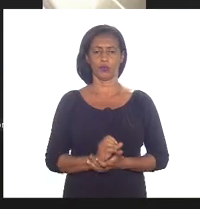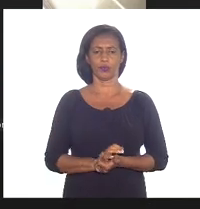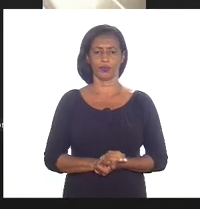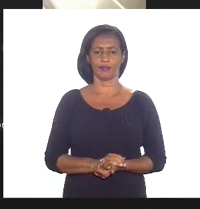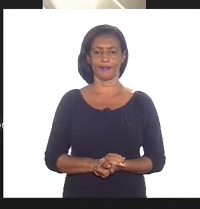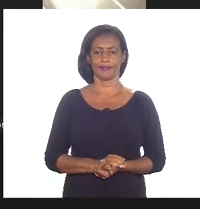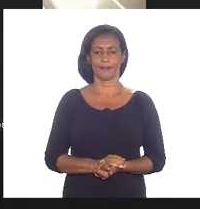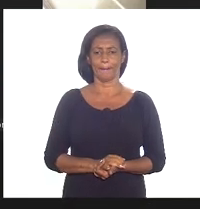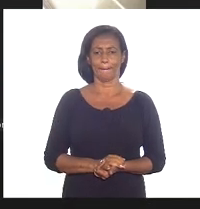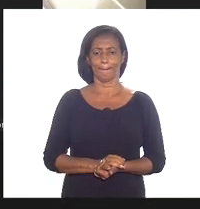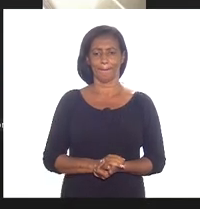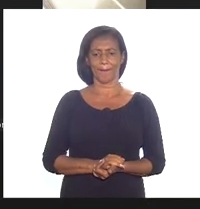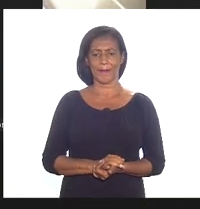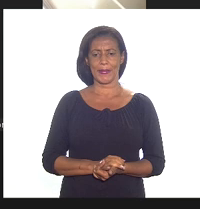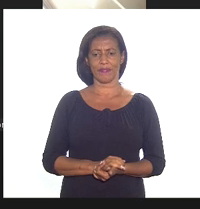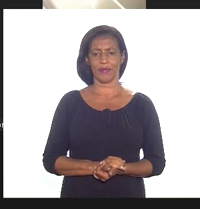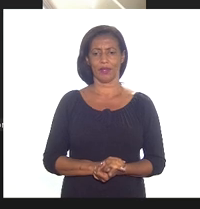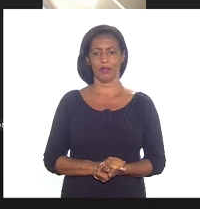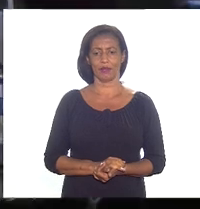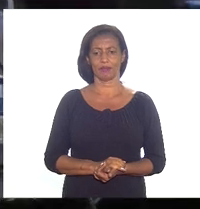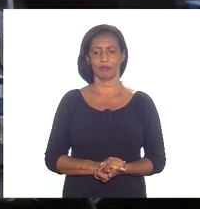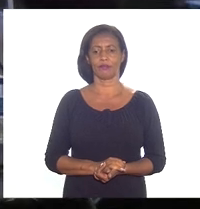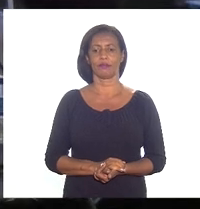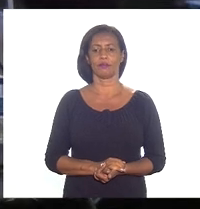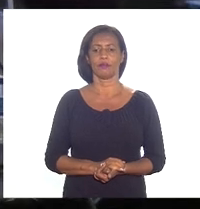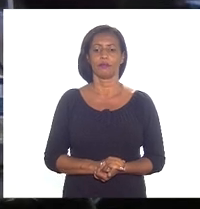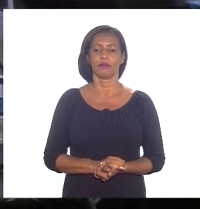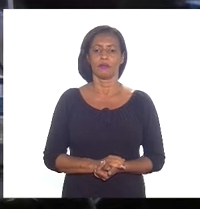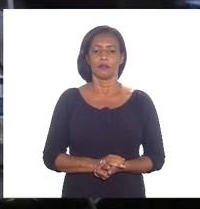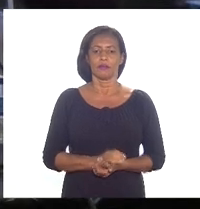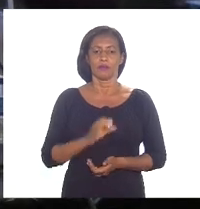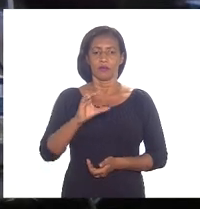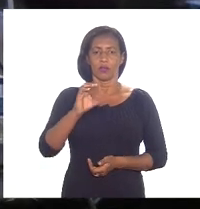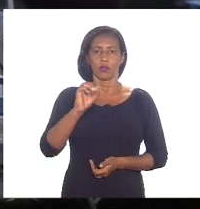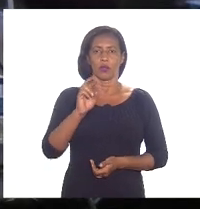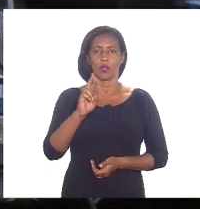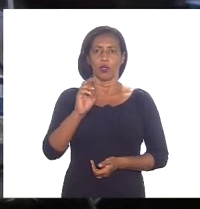Deputado Chiquinho da Mangueira. Deputado Coronel Salema.